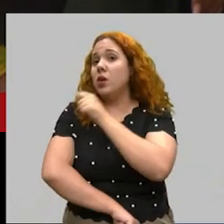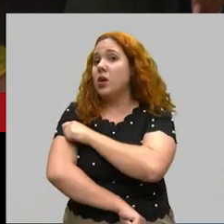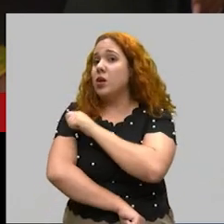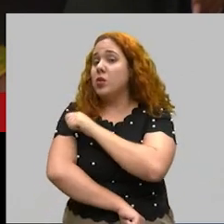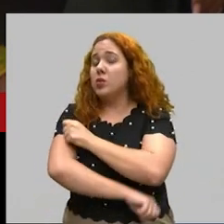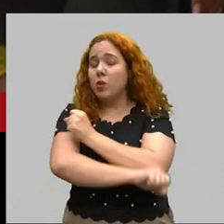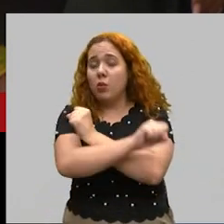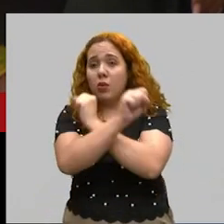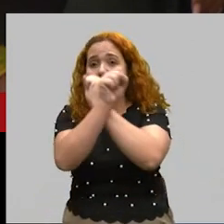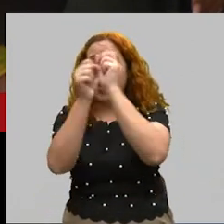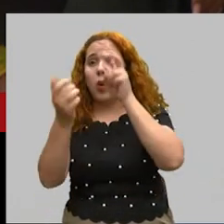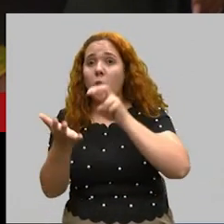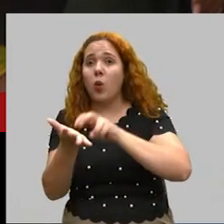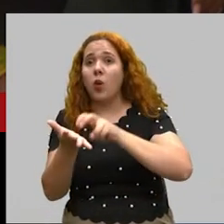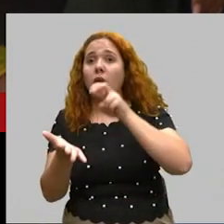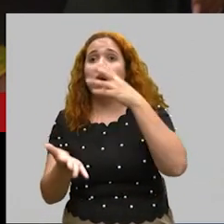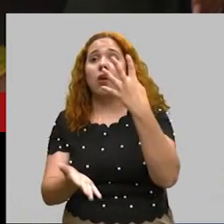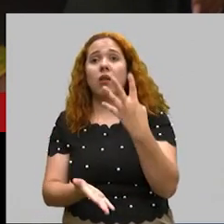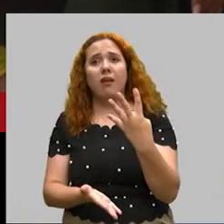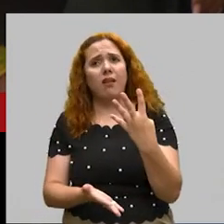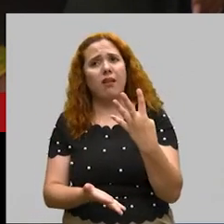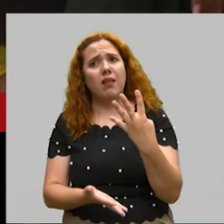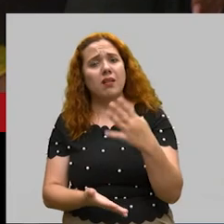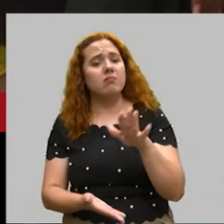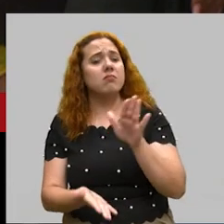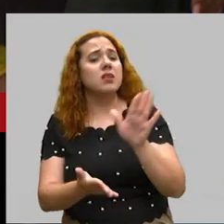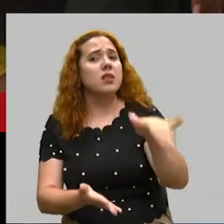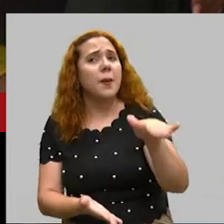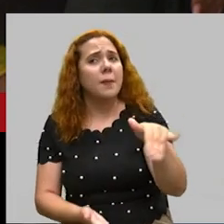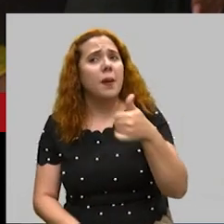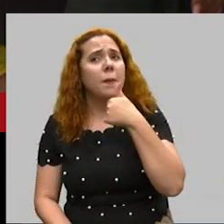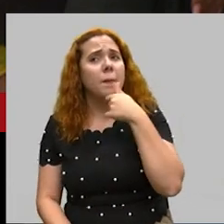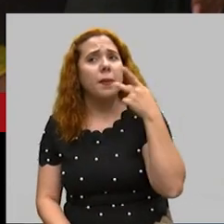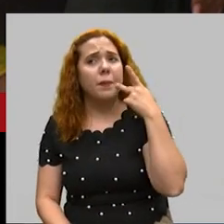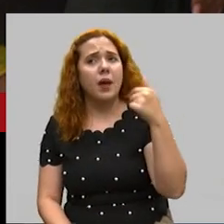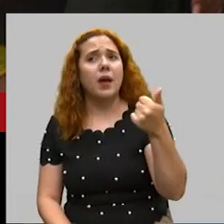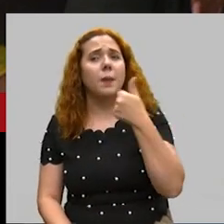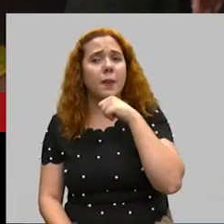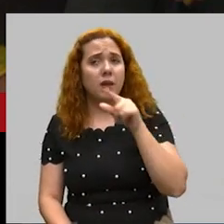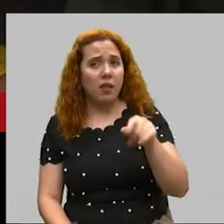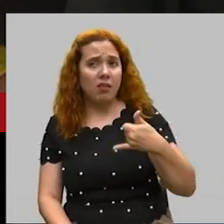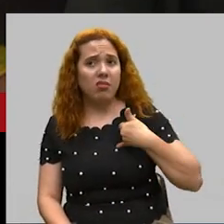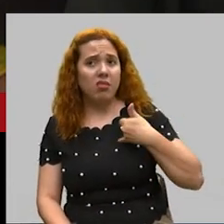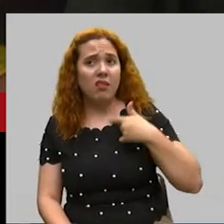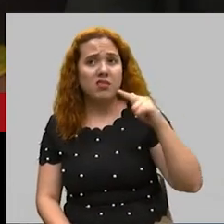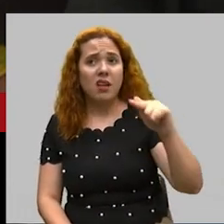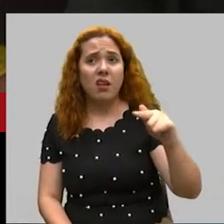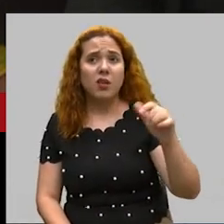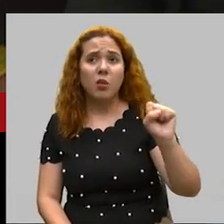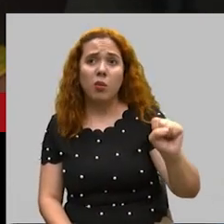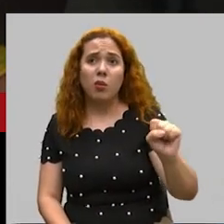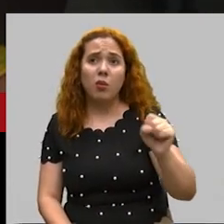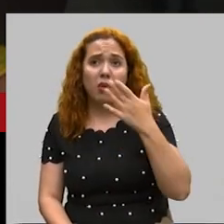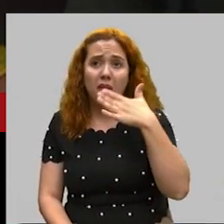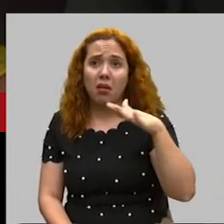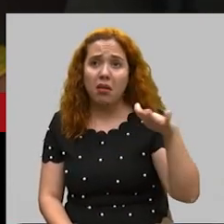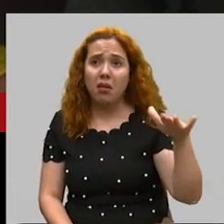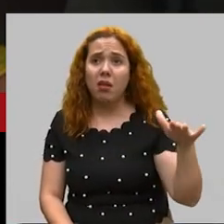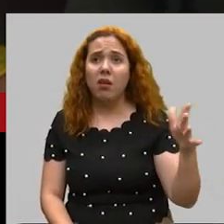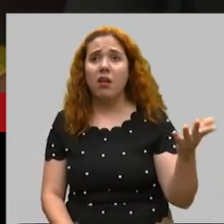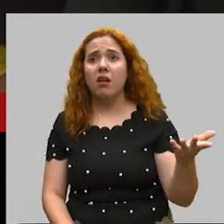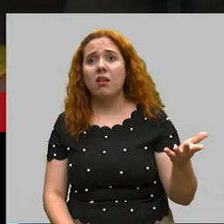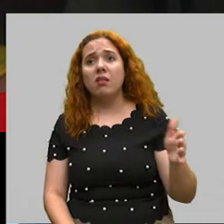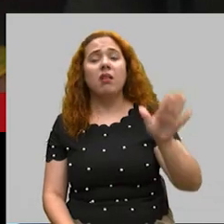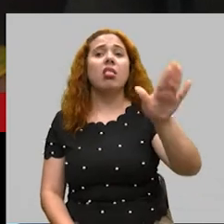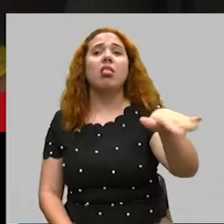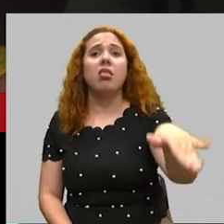manhã acorde ser acordado pelo pai de 6 anos 7 anos 8 anos quando começa